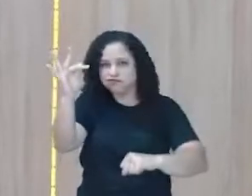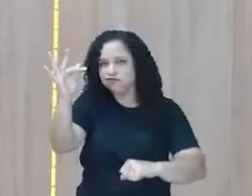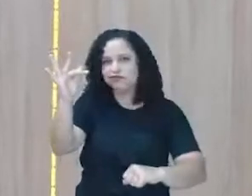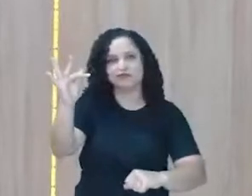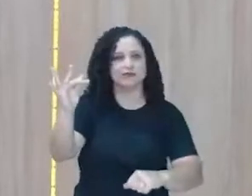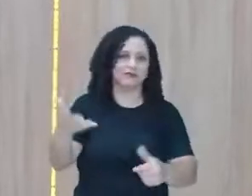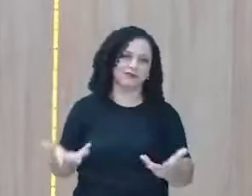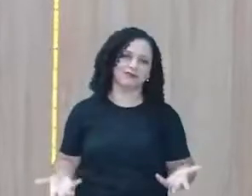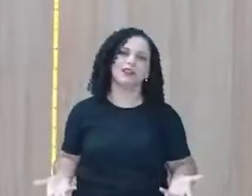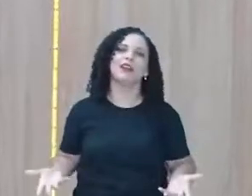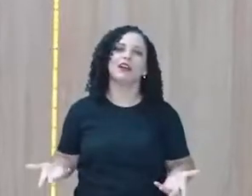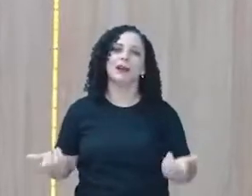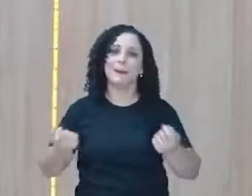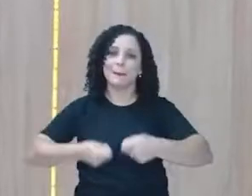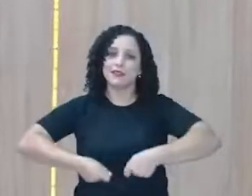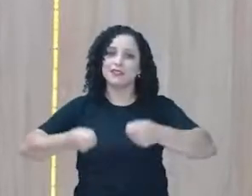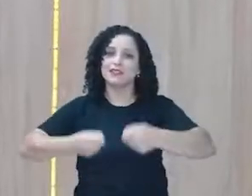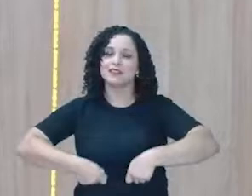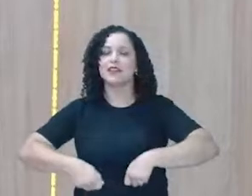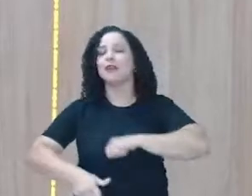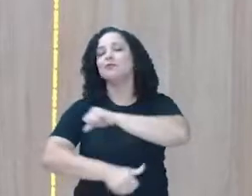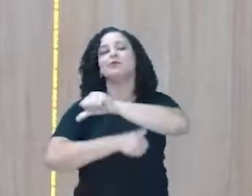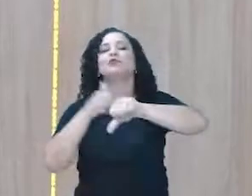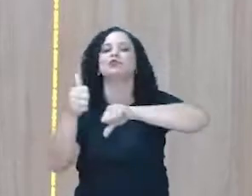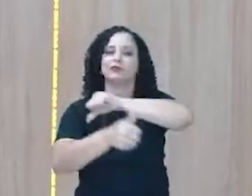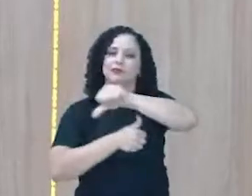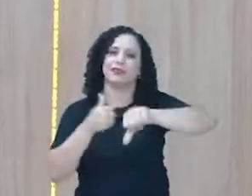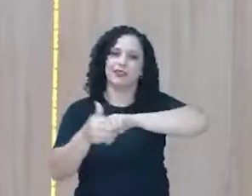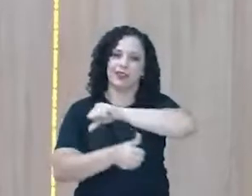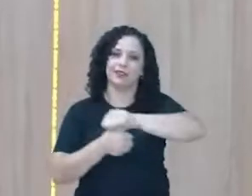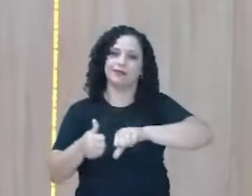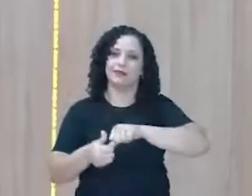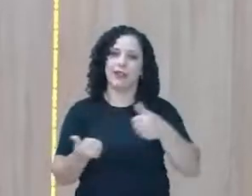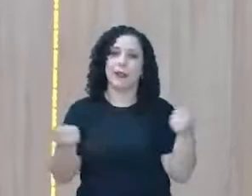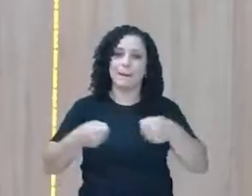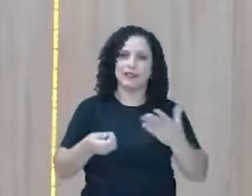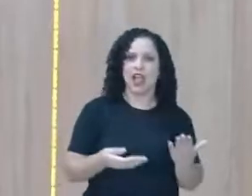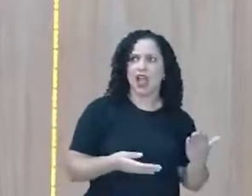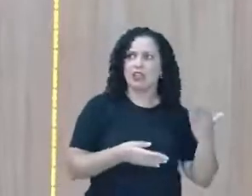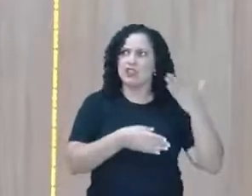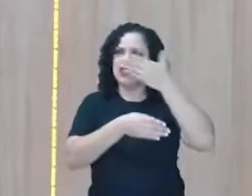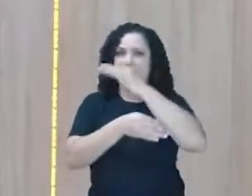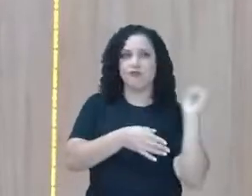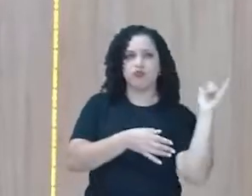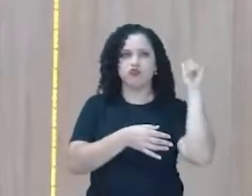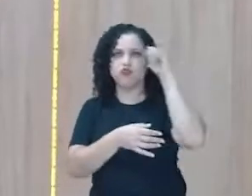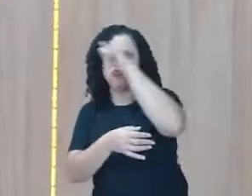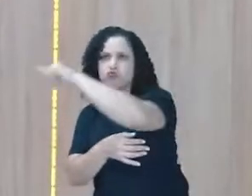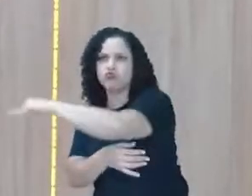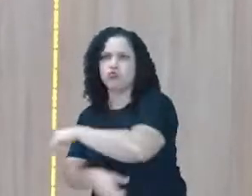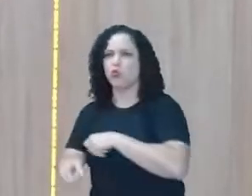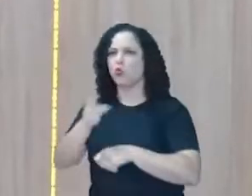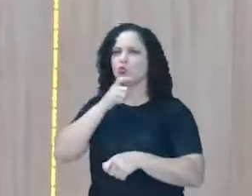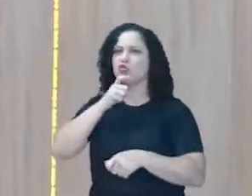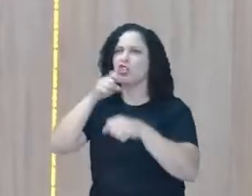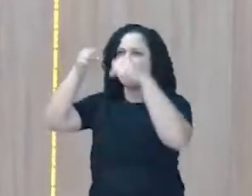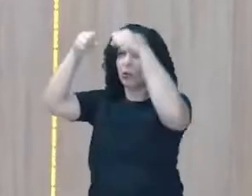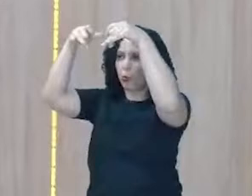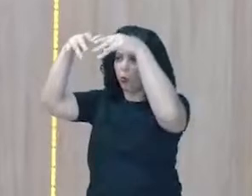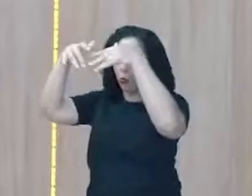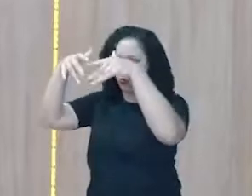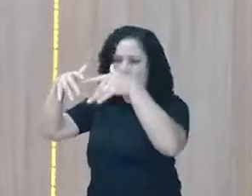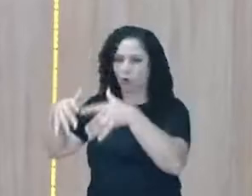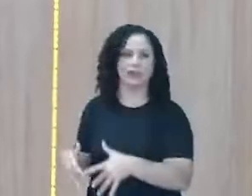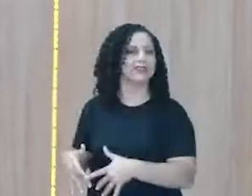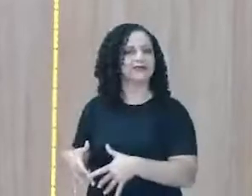mudanças climáticas, a gente não precisa nem ir lá para as calotas polares, né? Que a gente vê aí o derretimento das